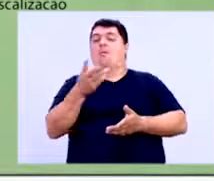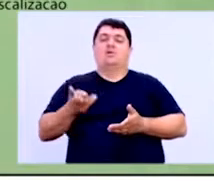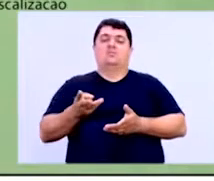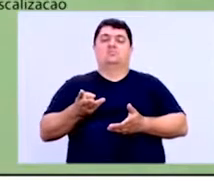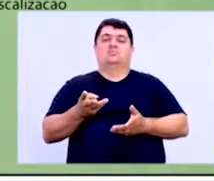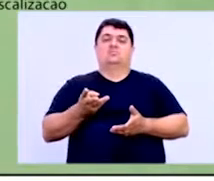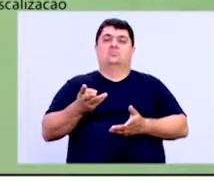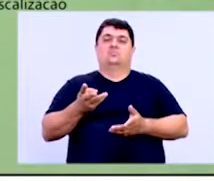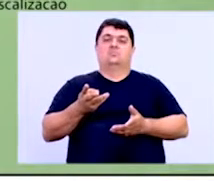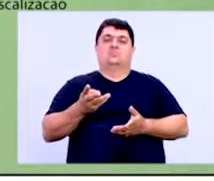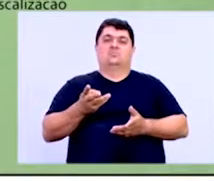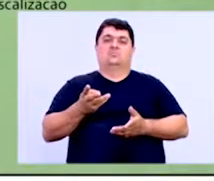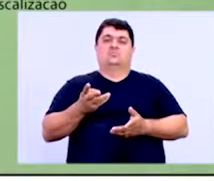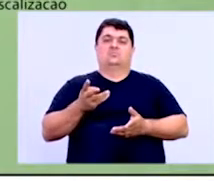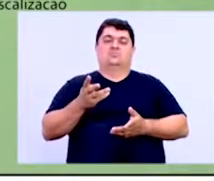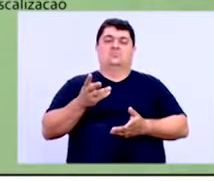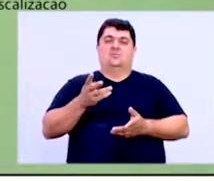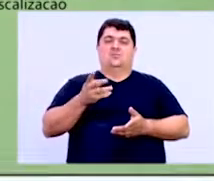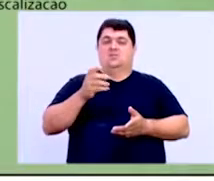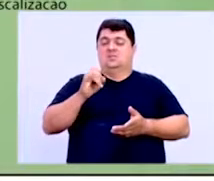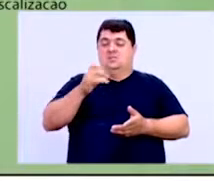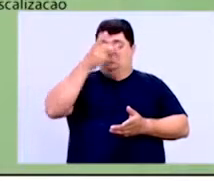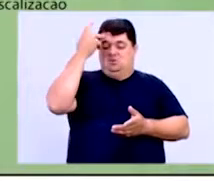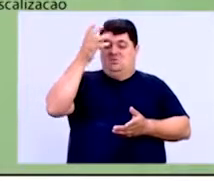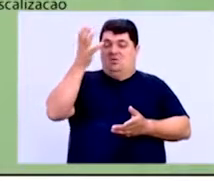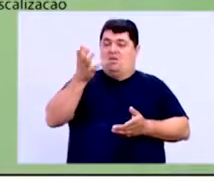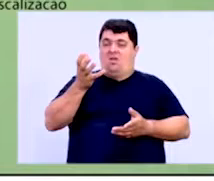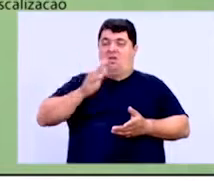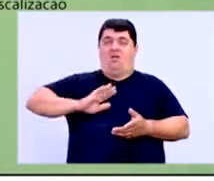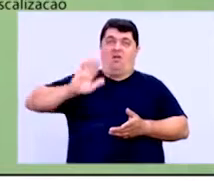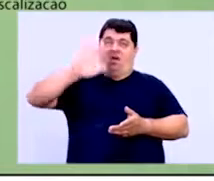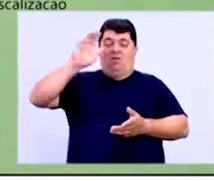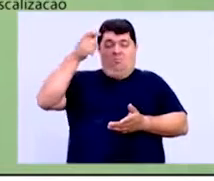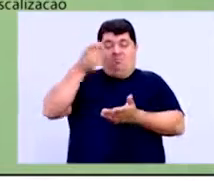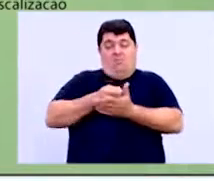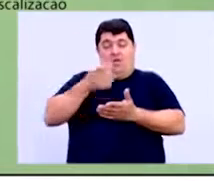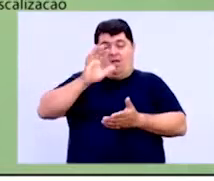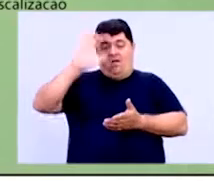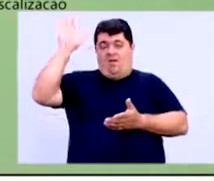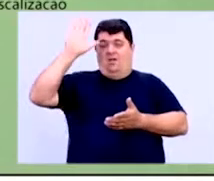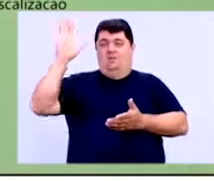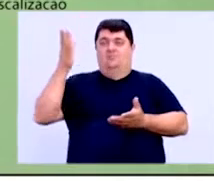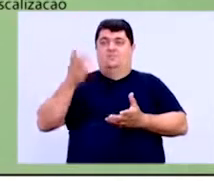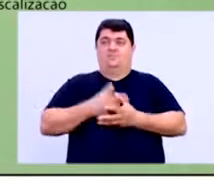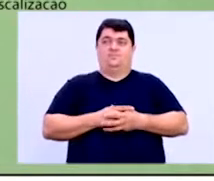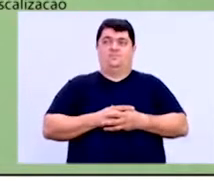seja, disposto a pagar pelo produto ou serviço. O preço dessa forma